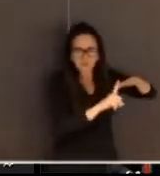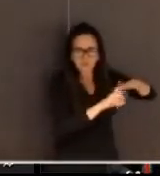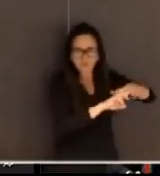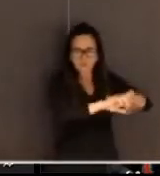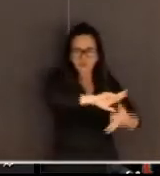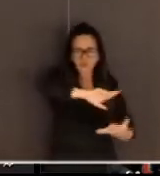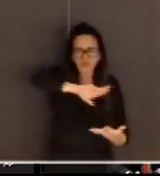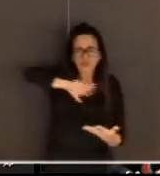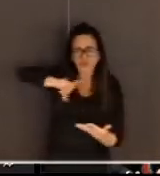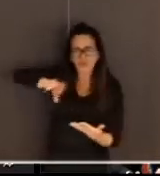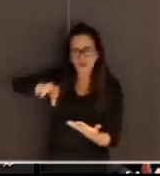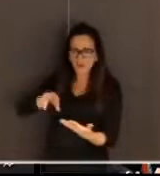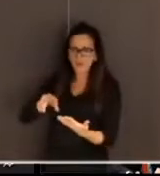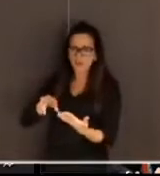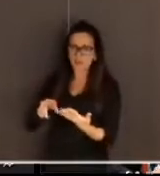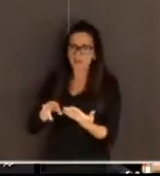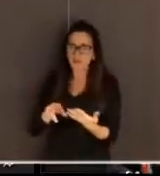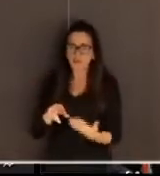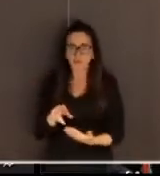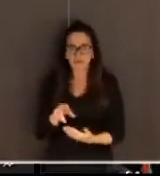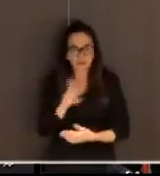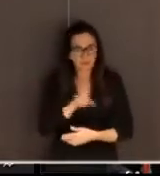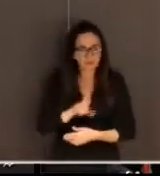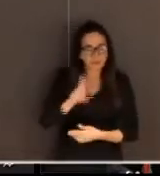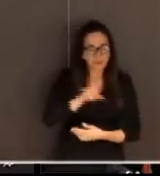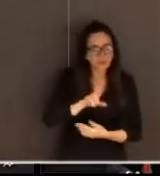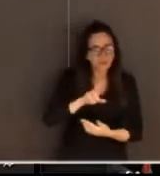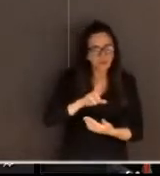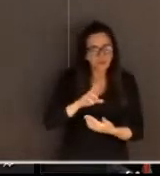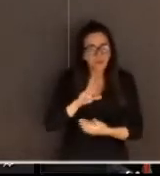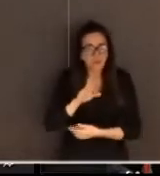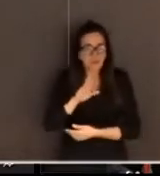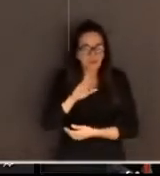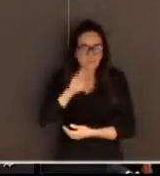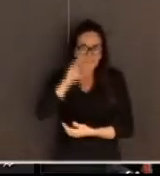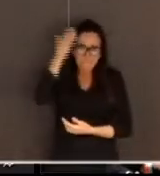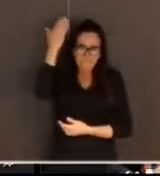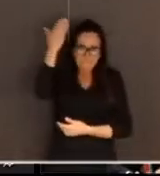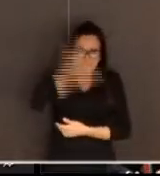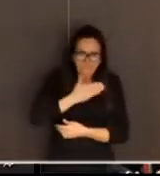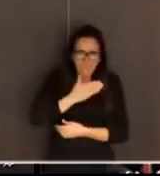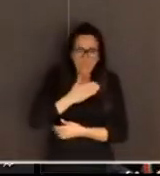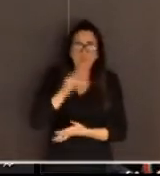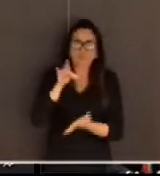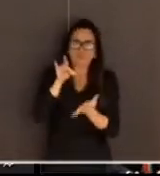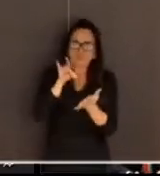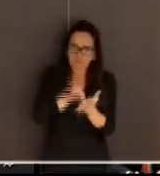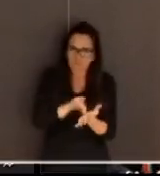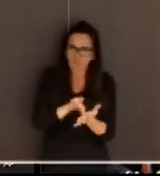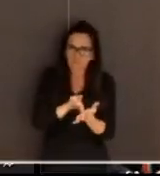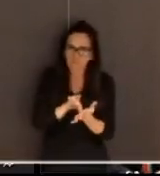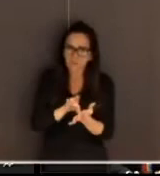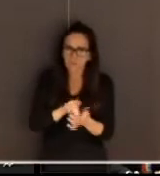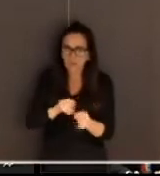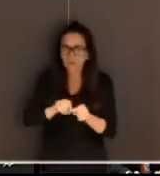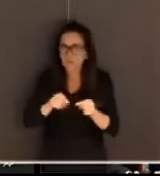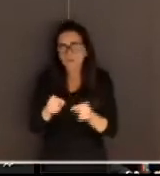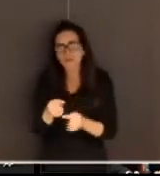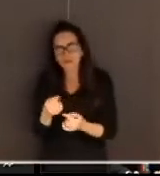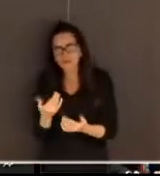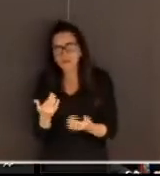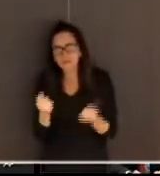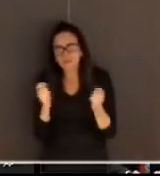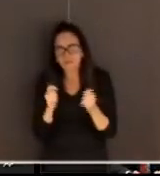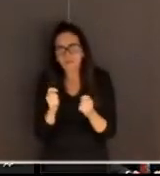provas ilícitas, são provas lícitas, mas que são excluídas sob o argumento de que, se